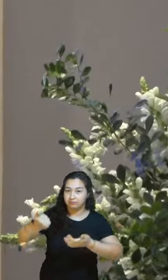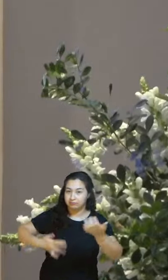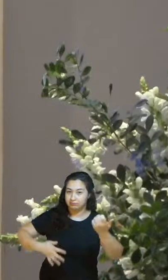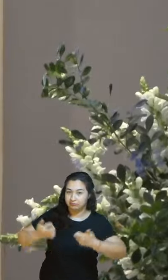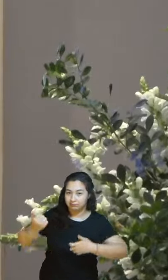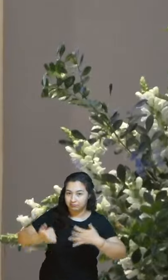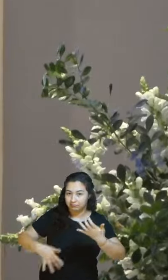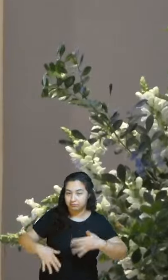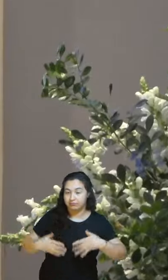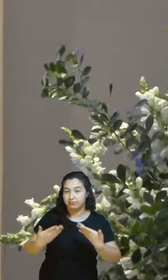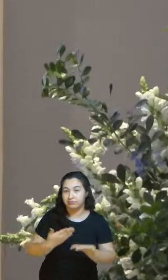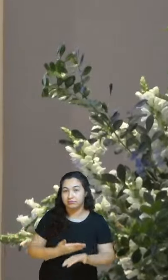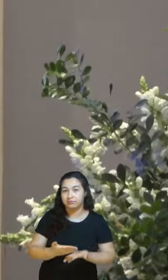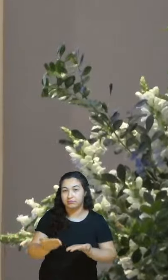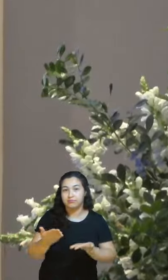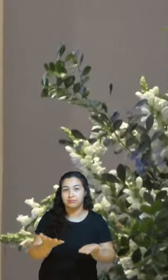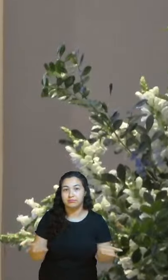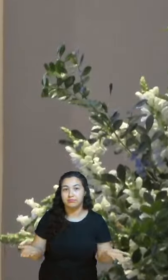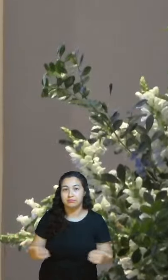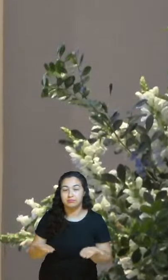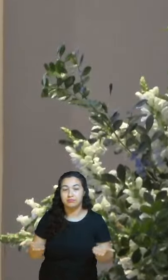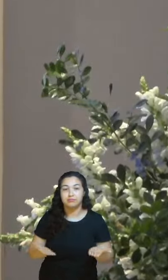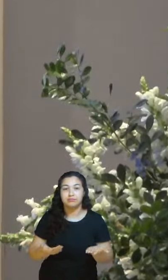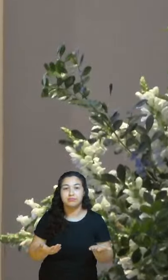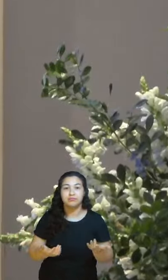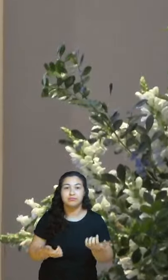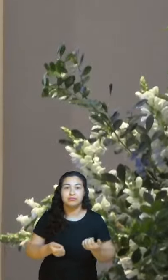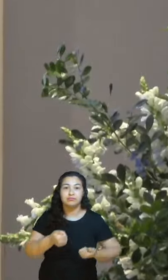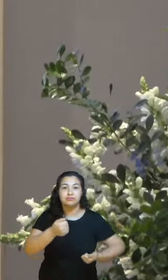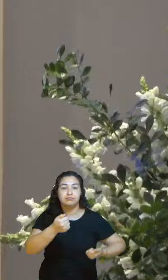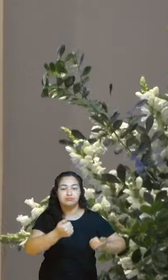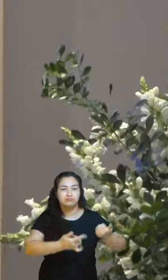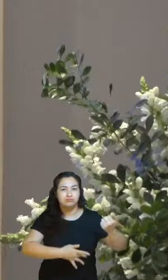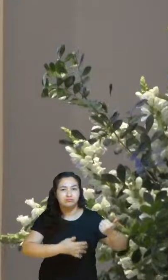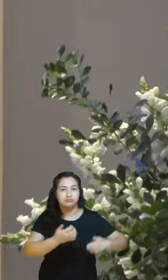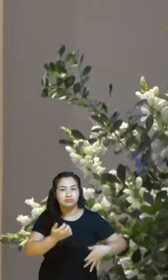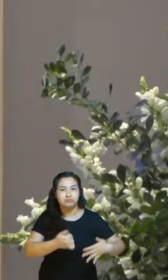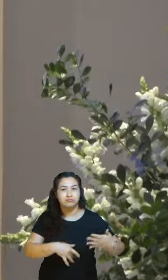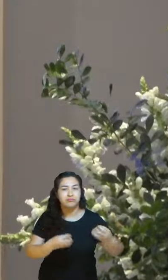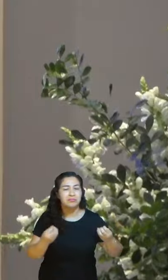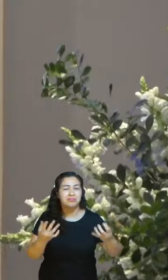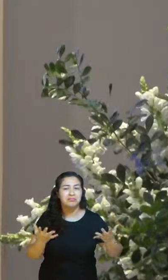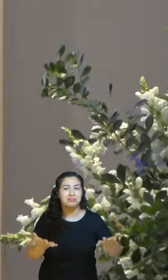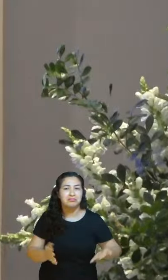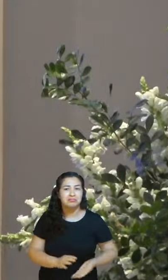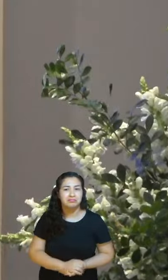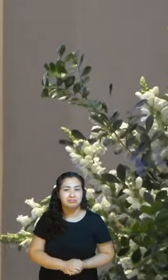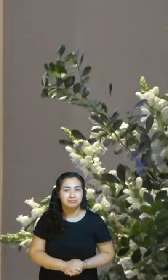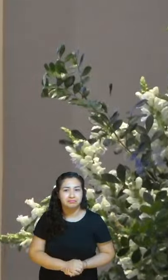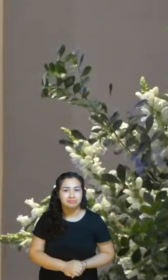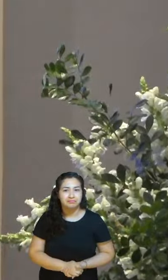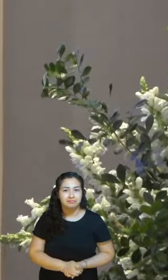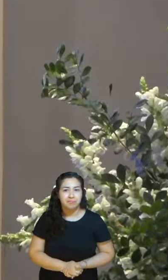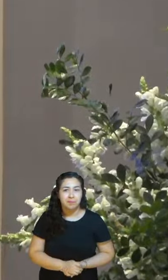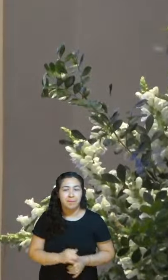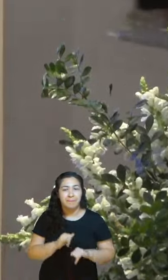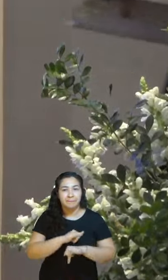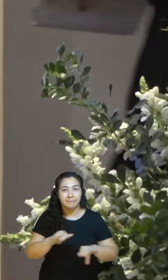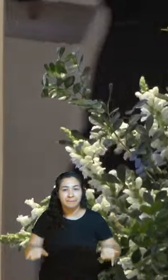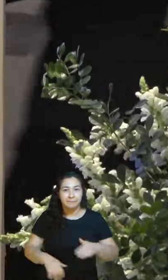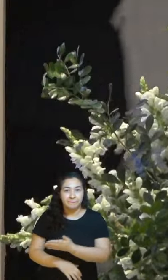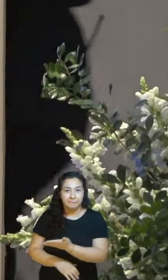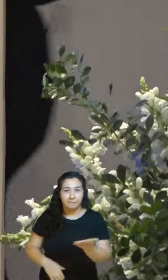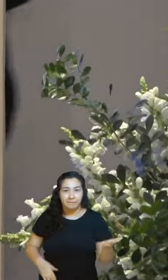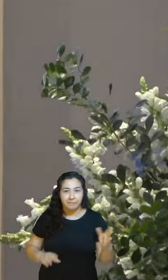abro a nossa manifestação para dizer a todos os senhores